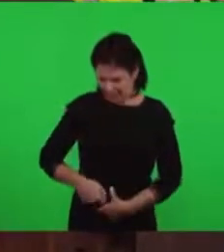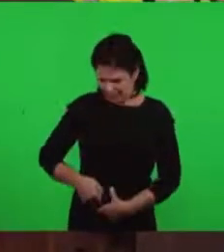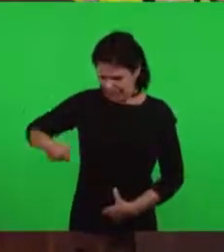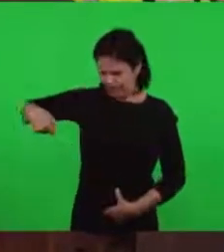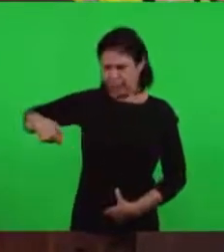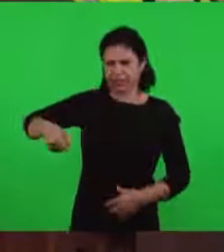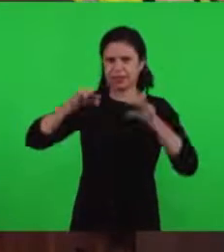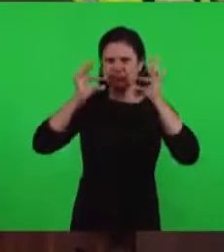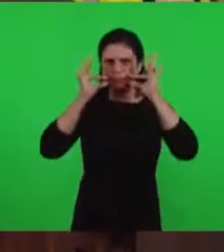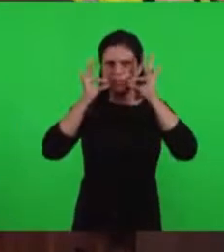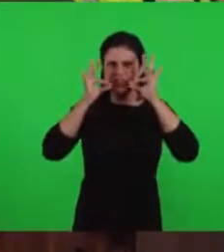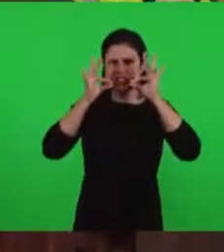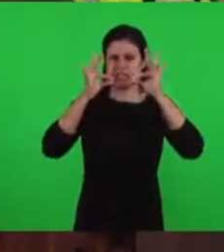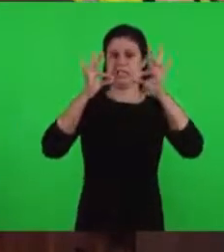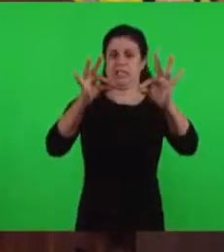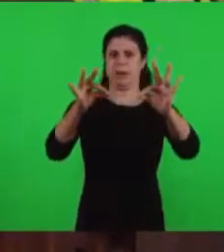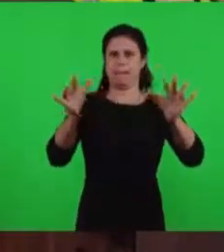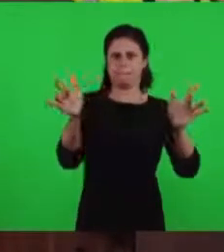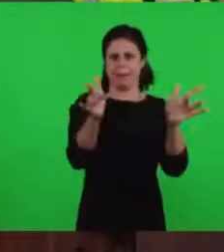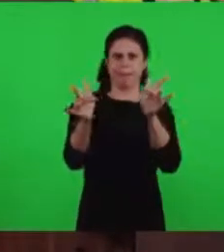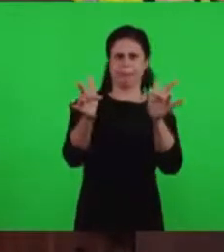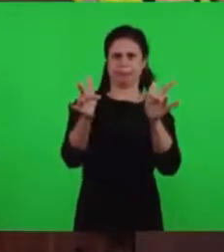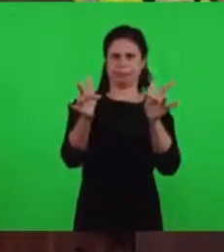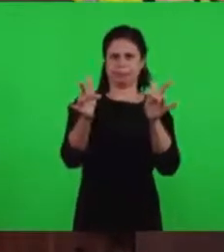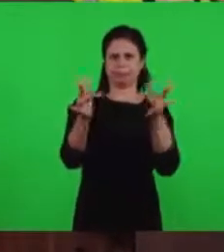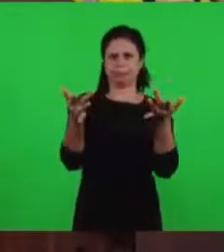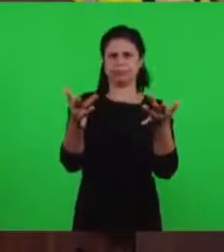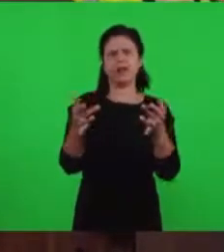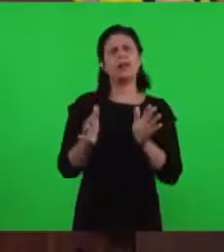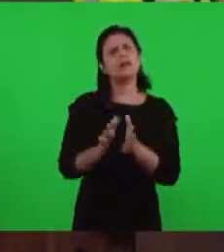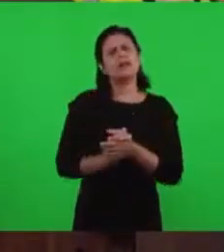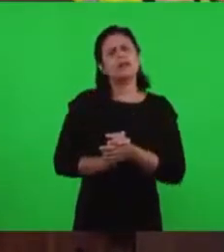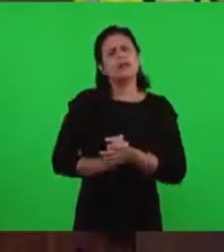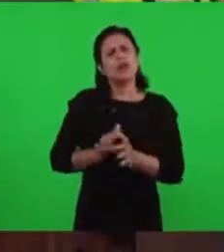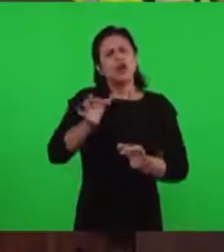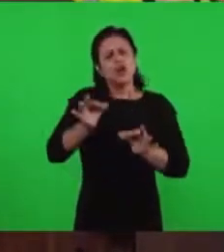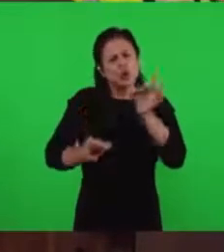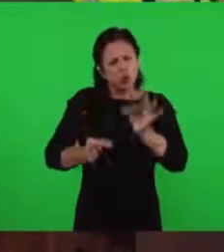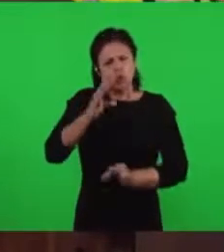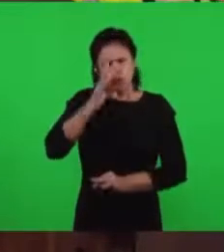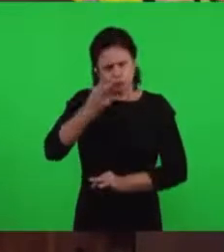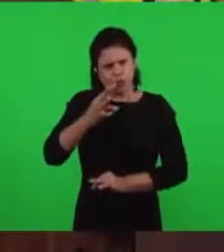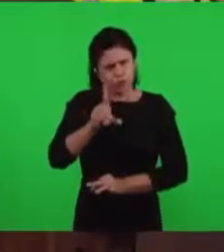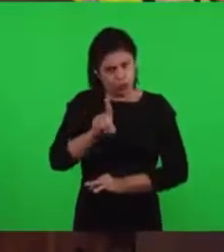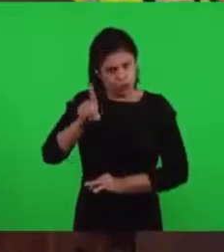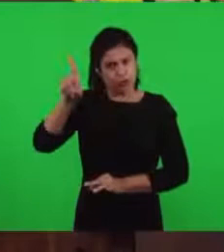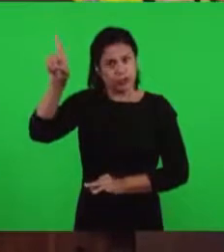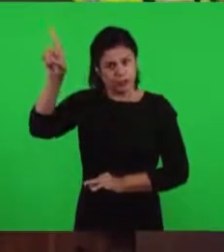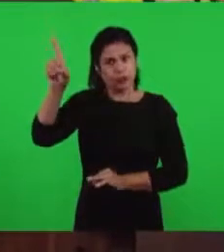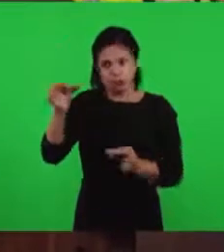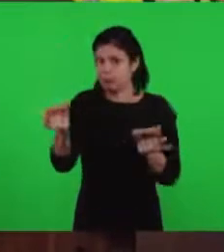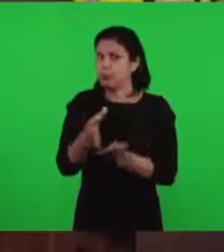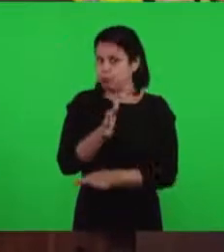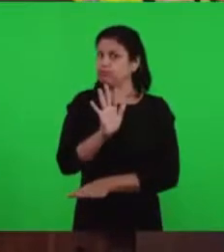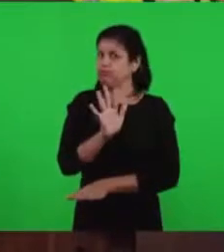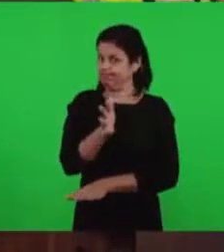juízo de deus estão programados para serem executados